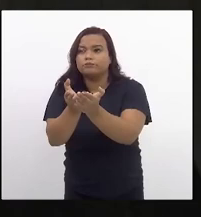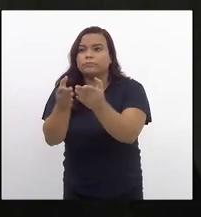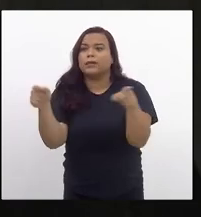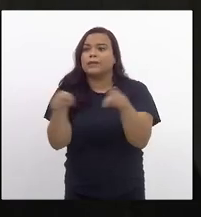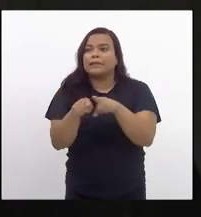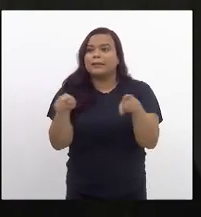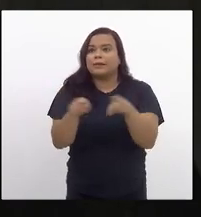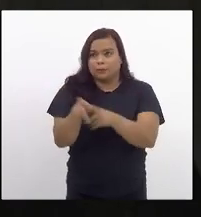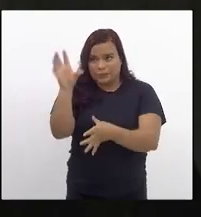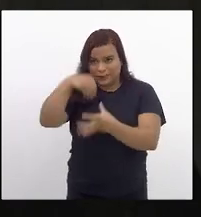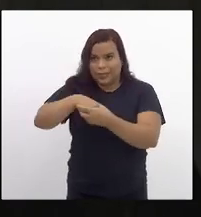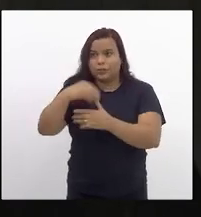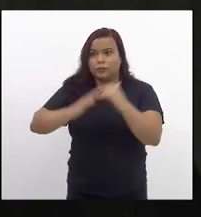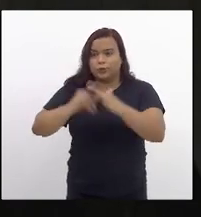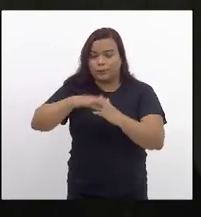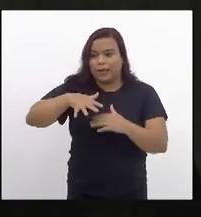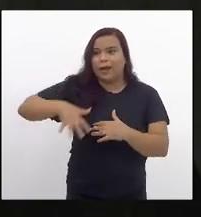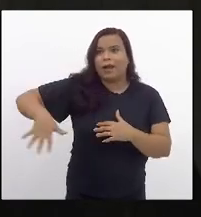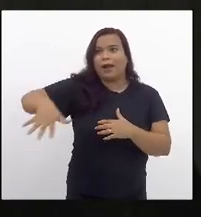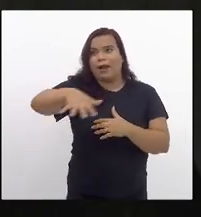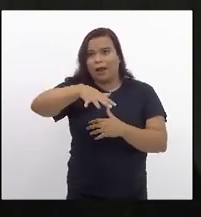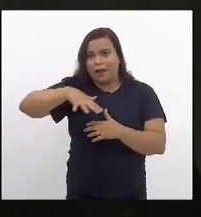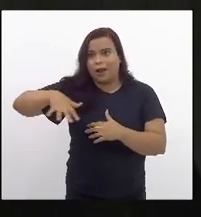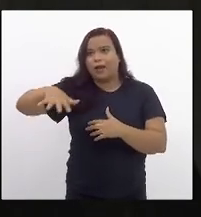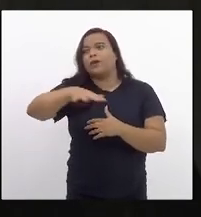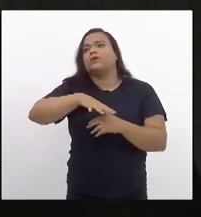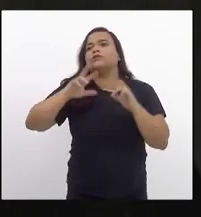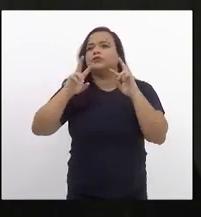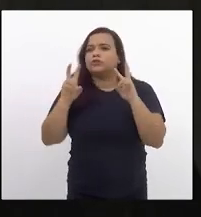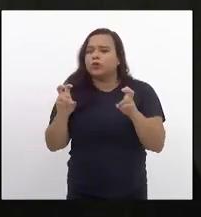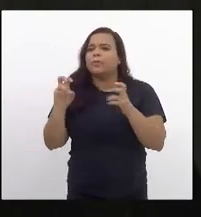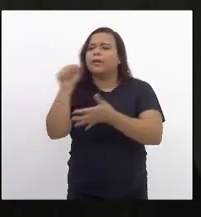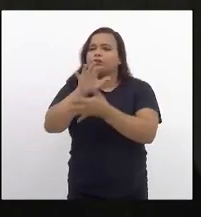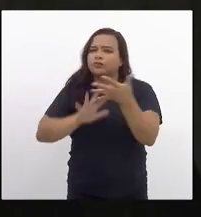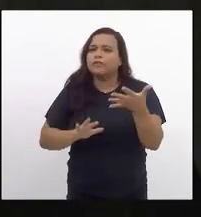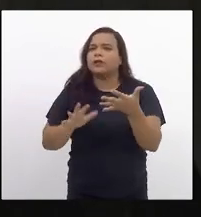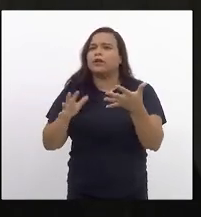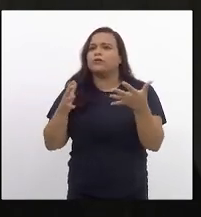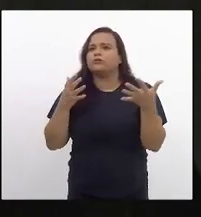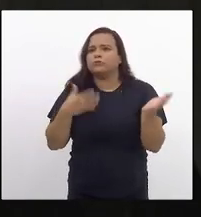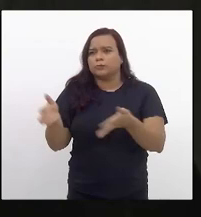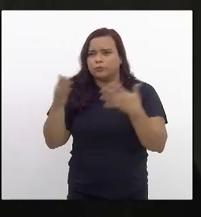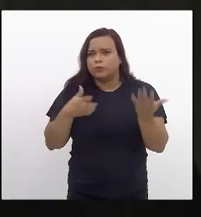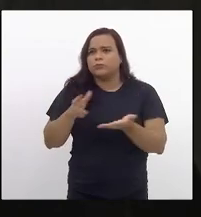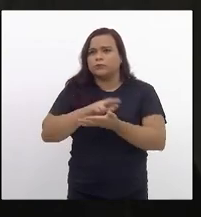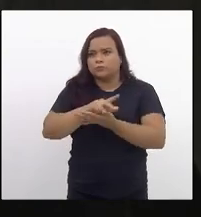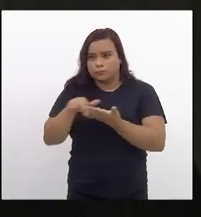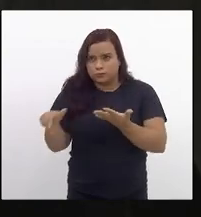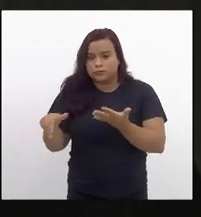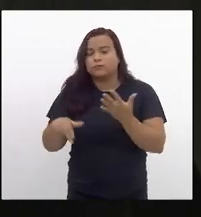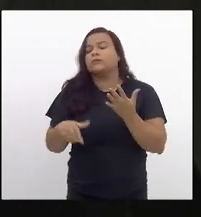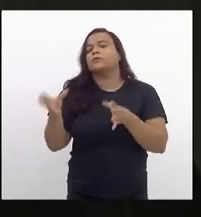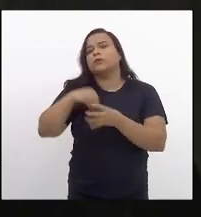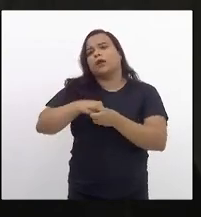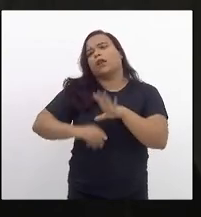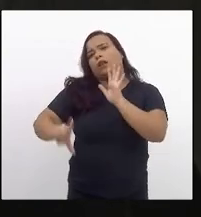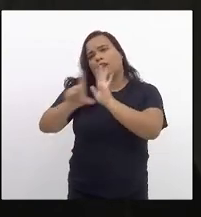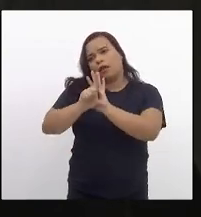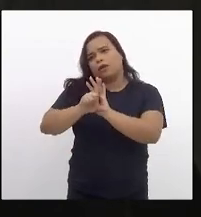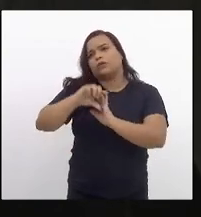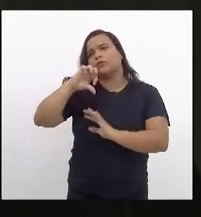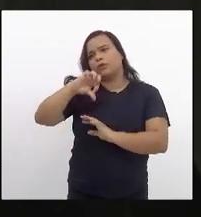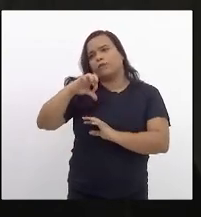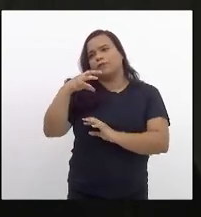sua estrita competência se manifestar sobre as atividades produtivas elencadas na lei 9466